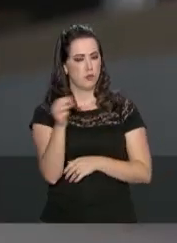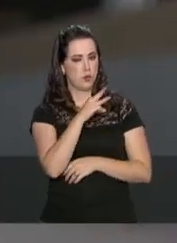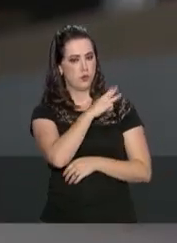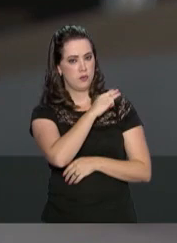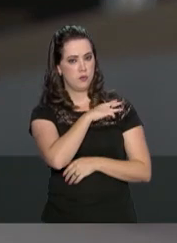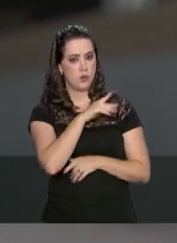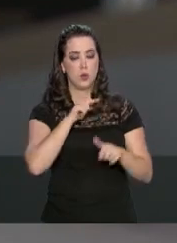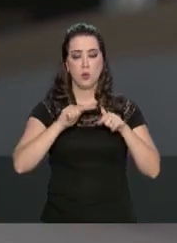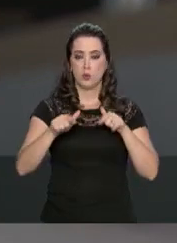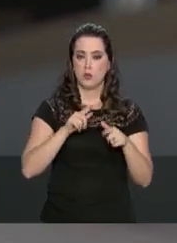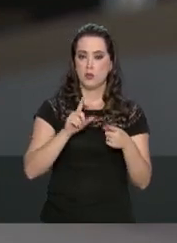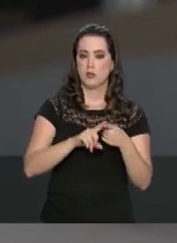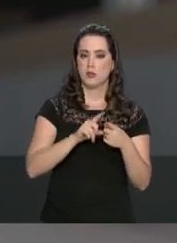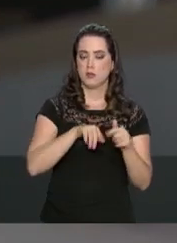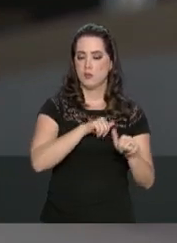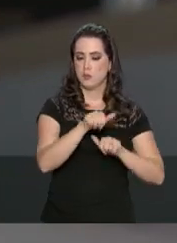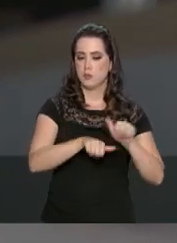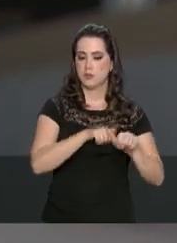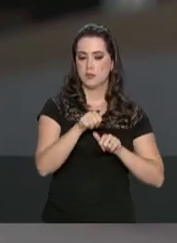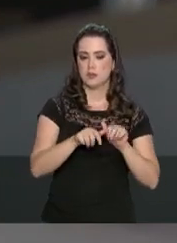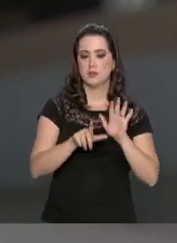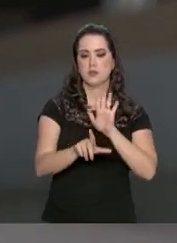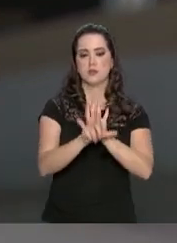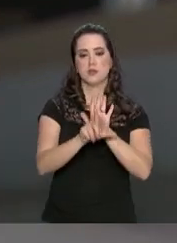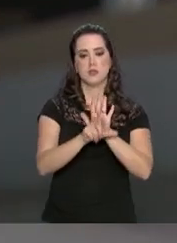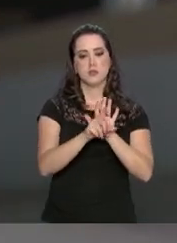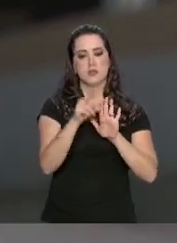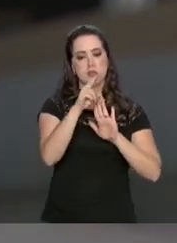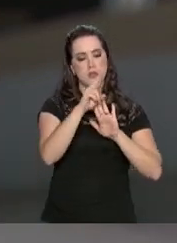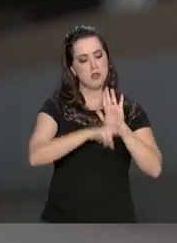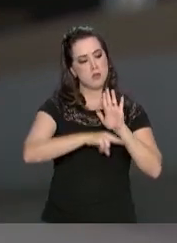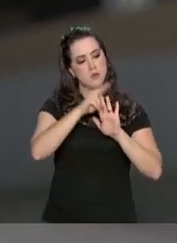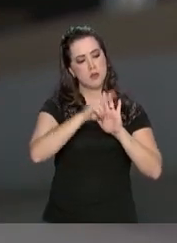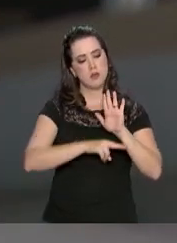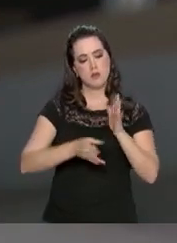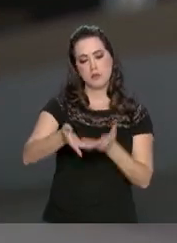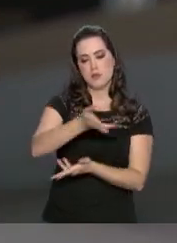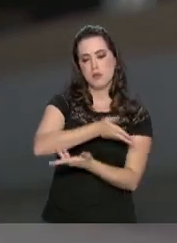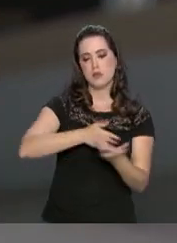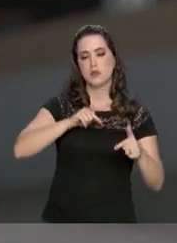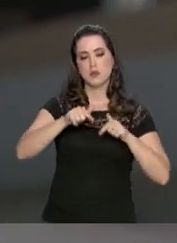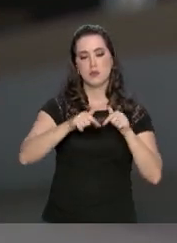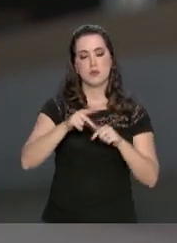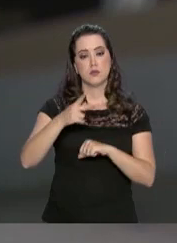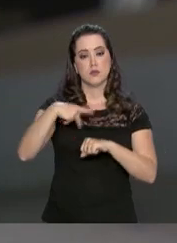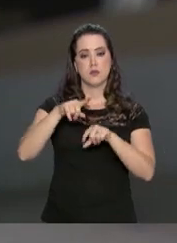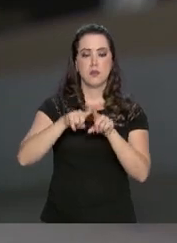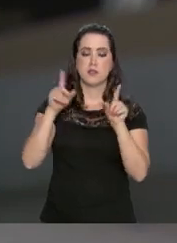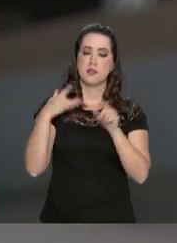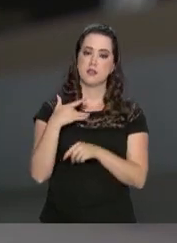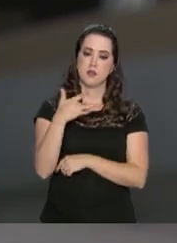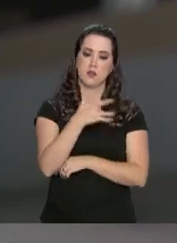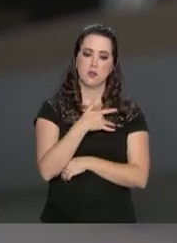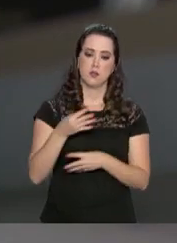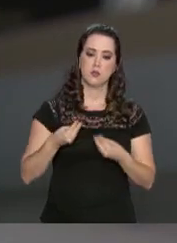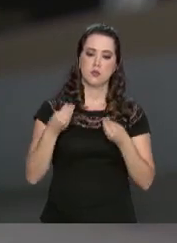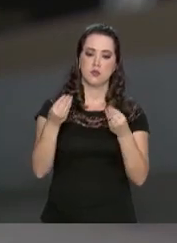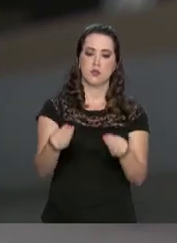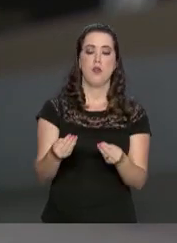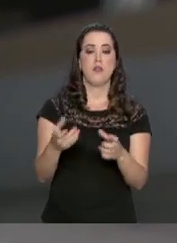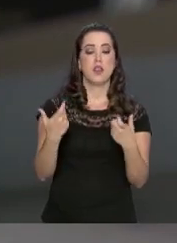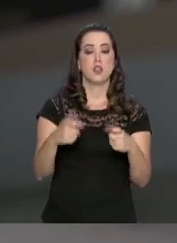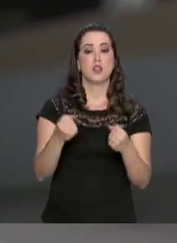no trabalho a modernização das leis que regem as relações de emprego no país e na saúde a entrega de